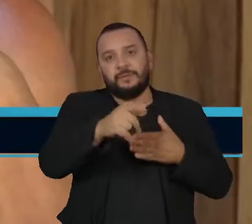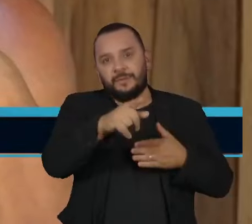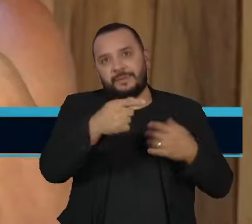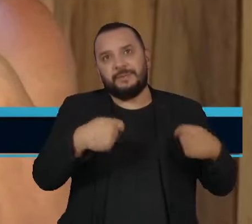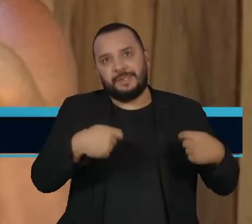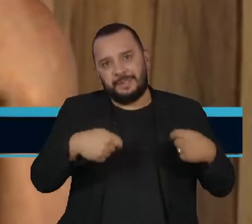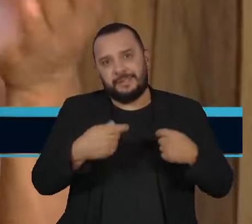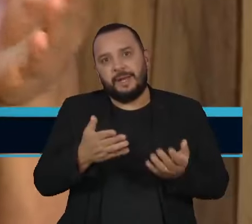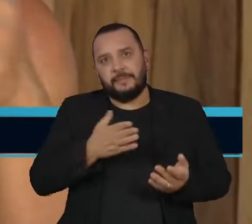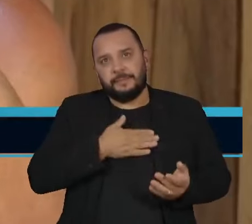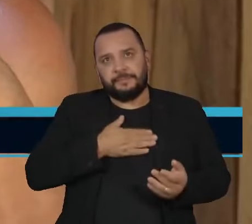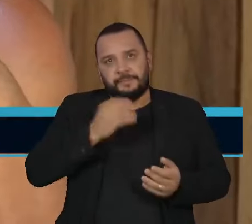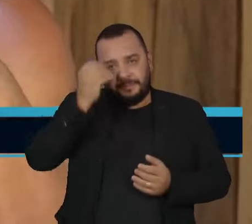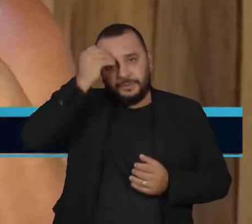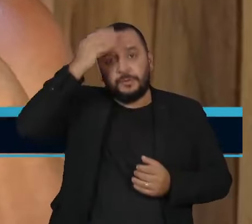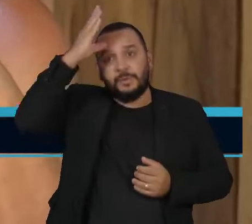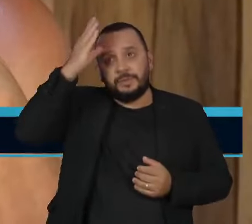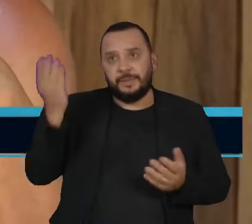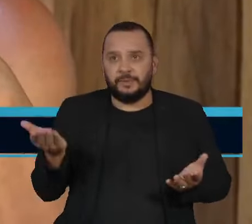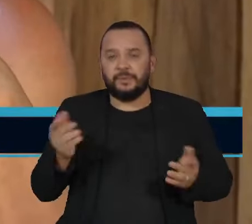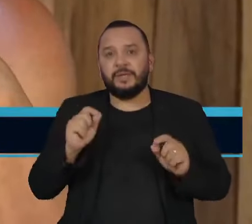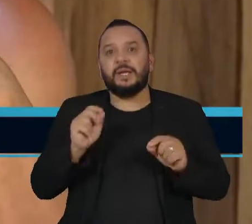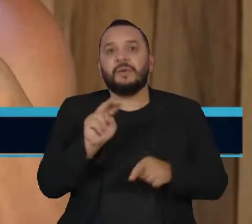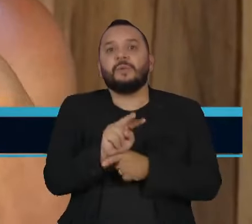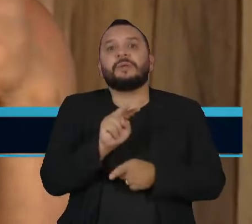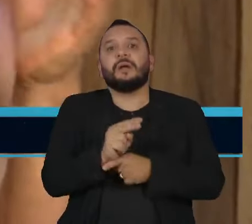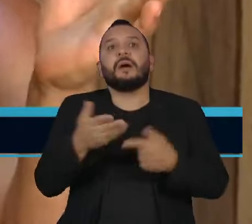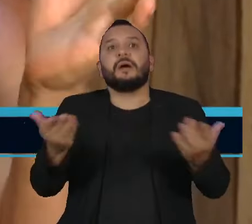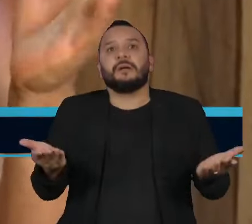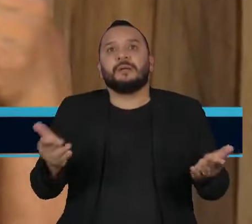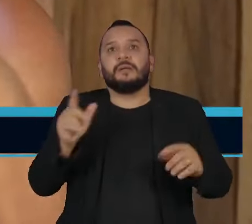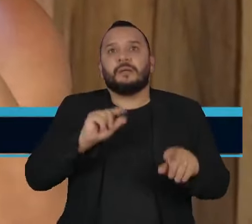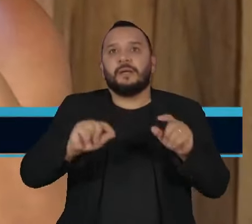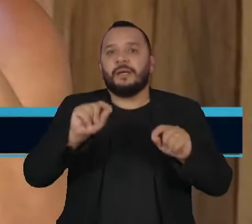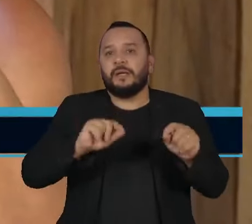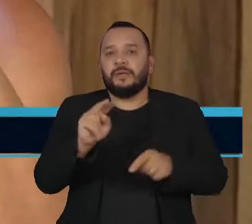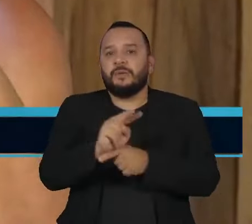precisar. Quem vai te cuidar? Quem vai cuidar seus irmãos?